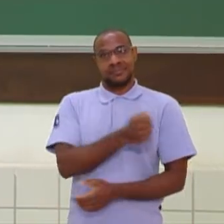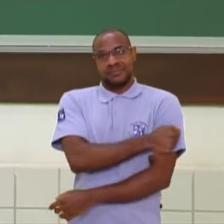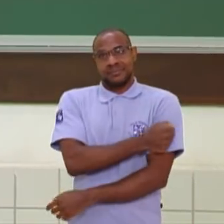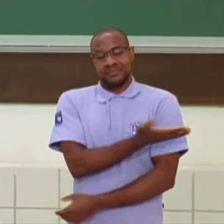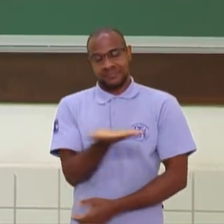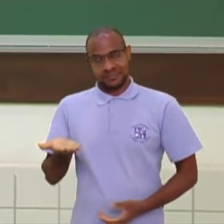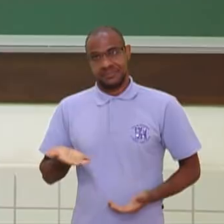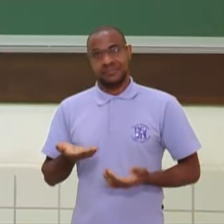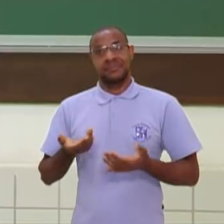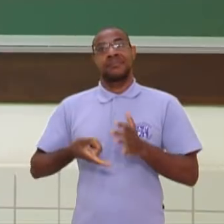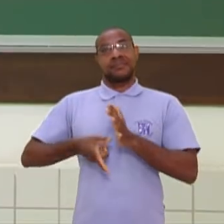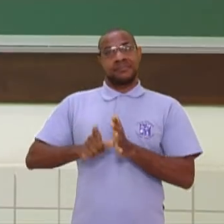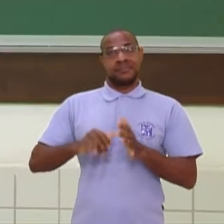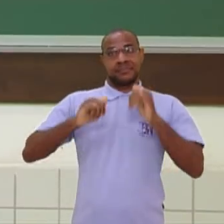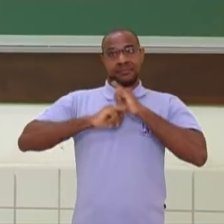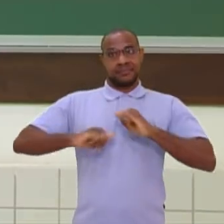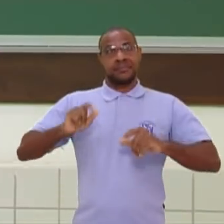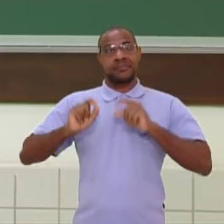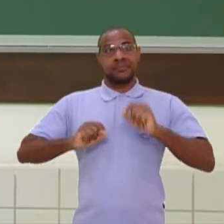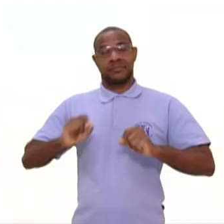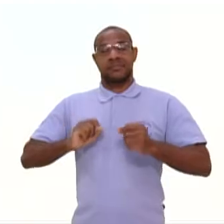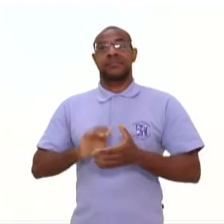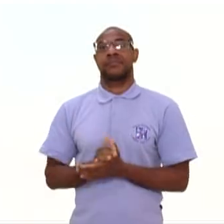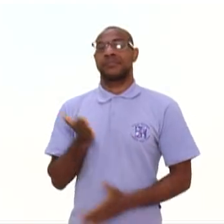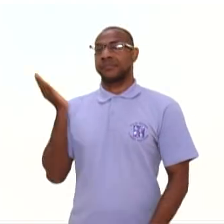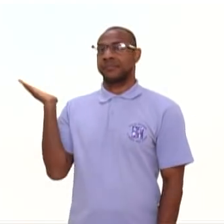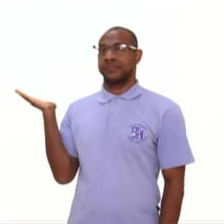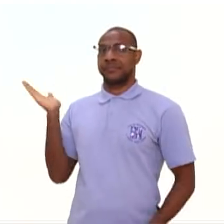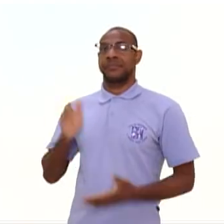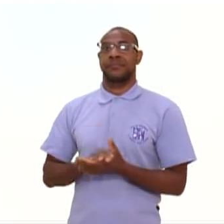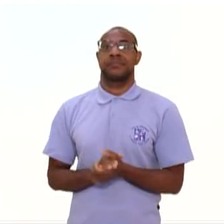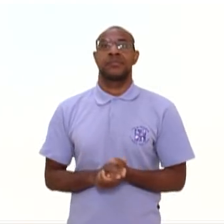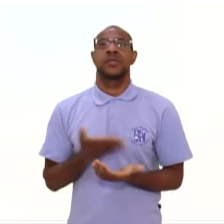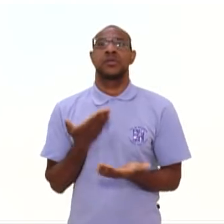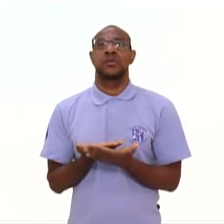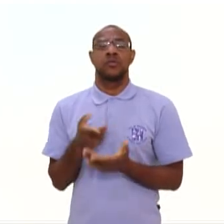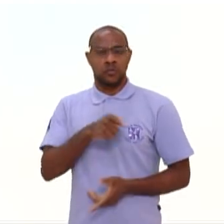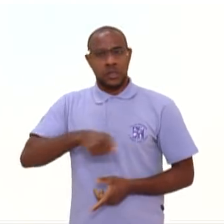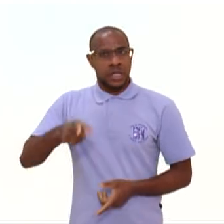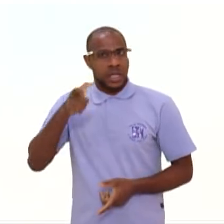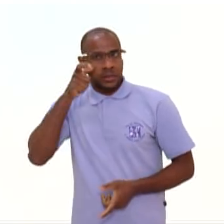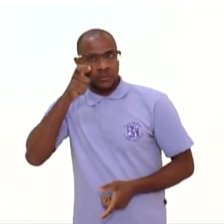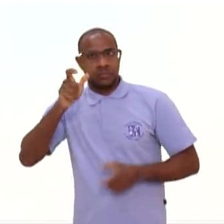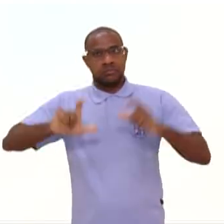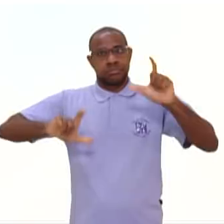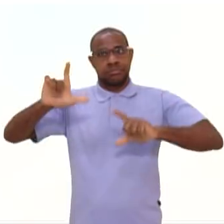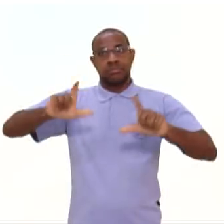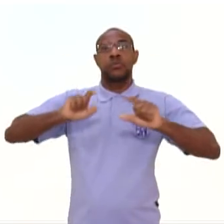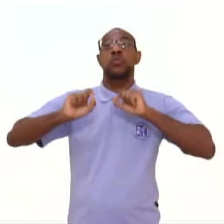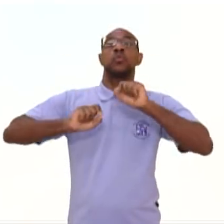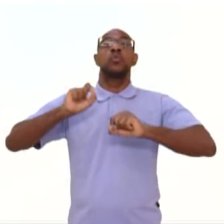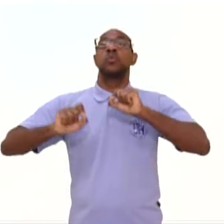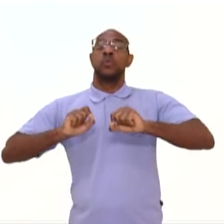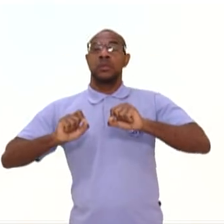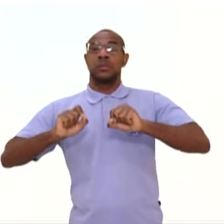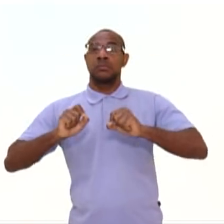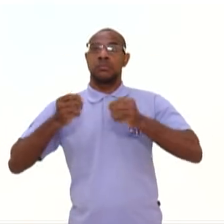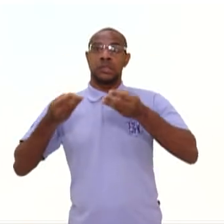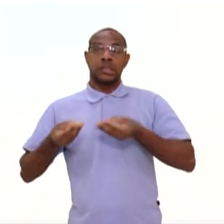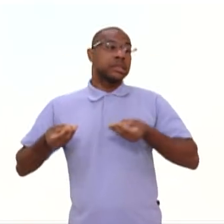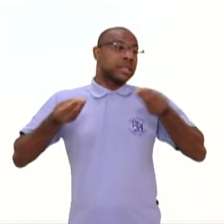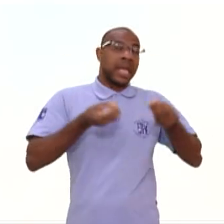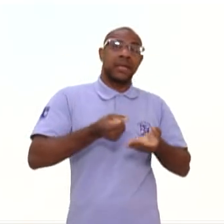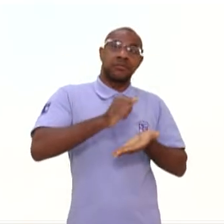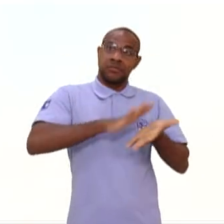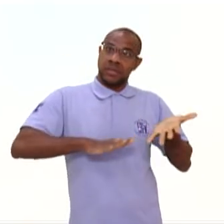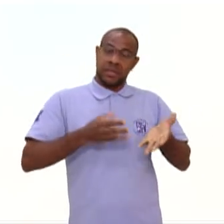para vocês antes de a gente começar a nossa aula e me acompanhem aqui na tela. Aos estudantes que estão assistindo às aulas pela televisão, entreguem as suas